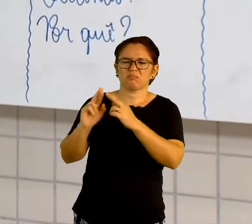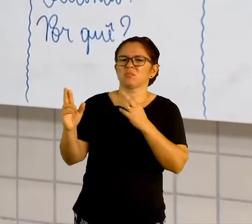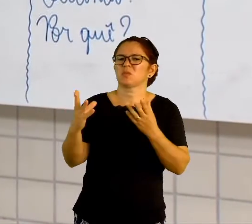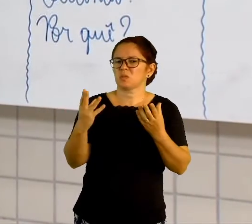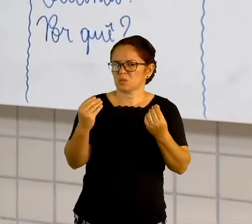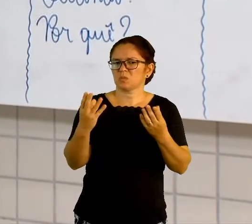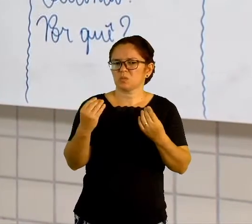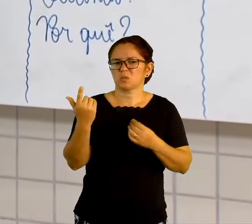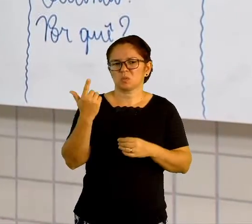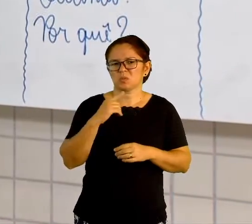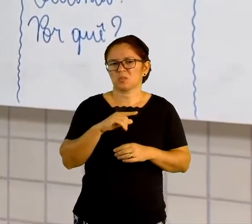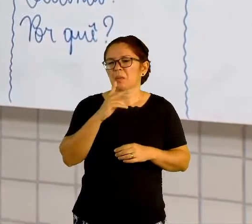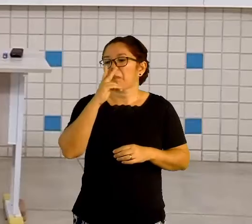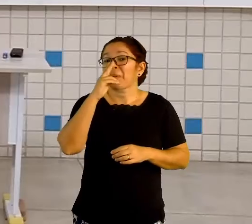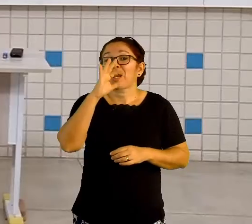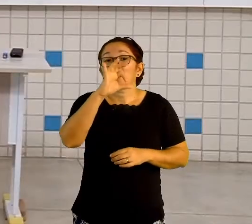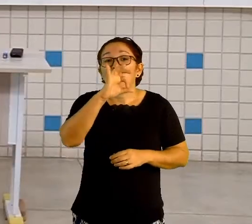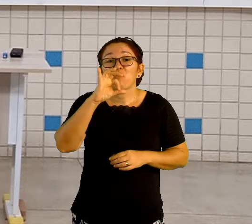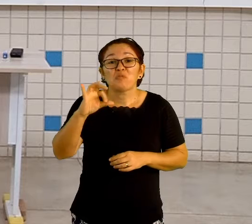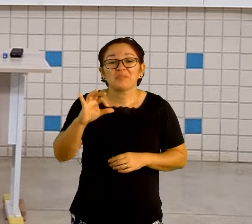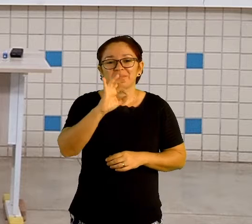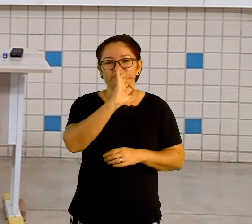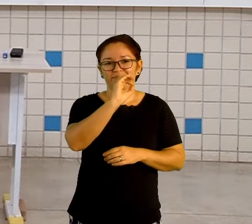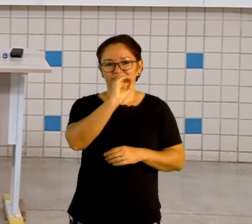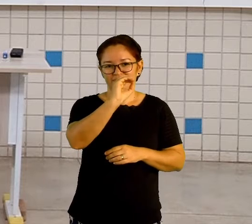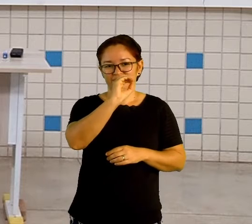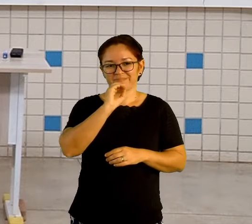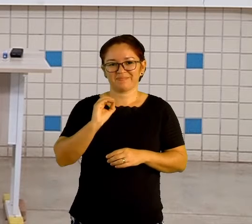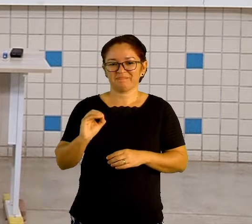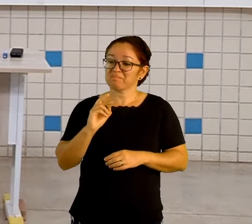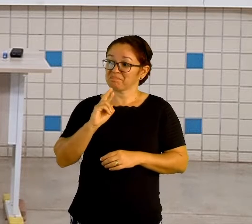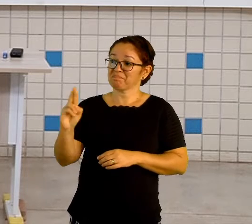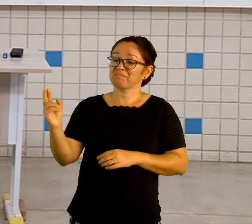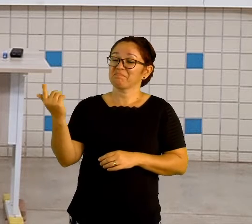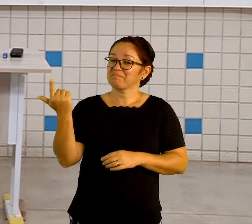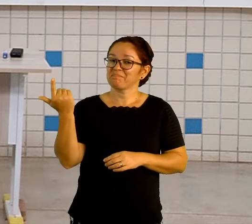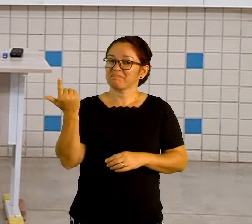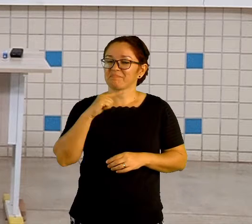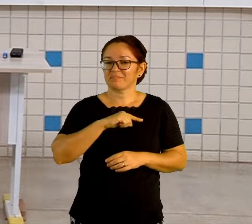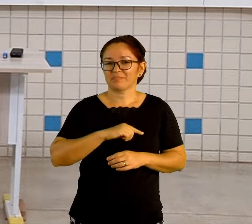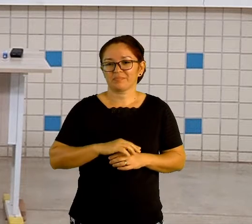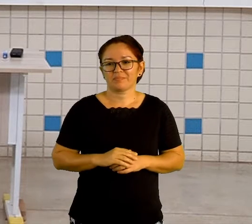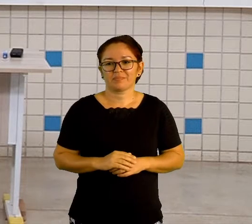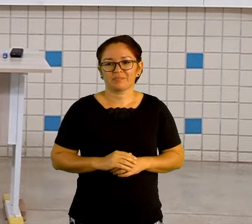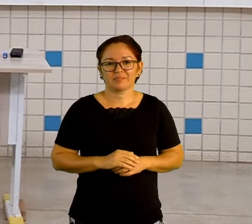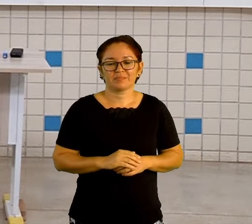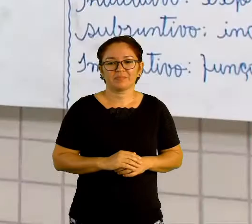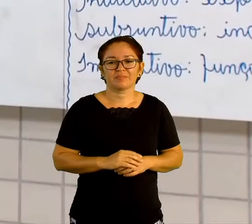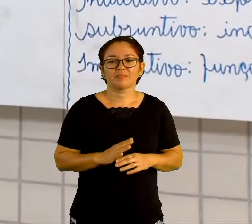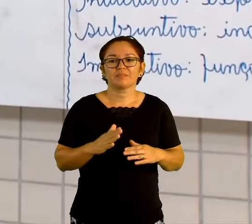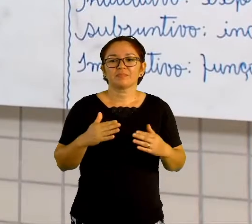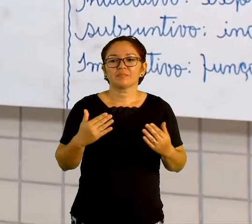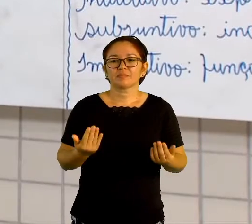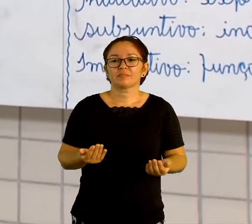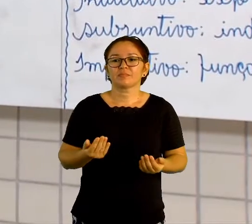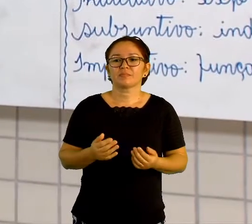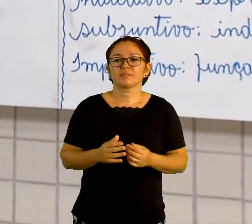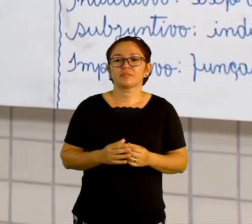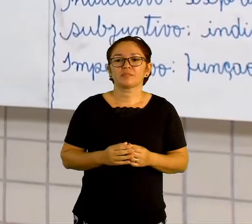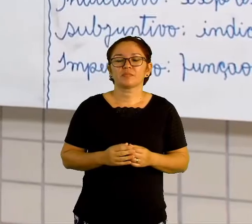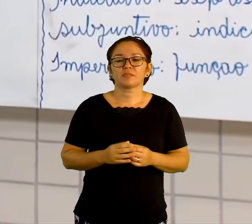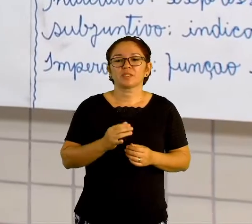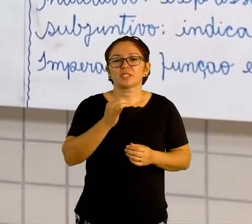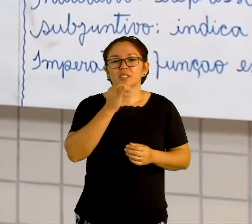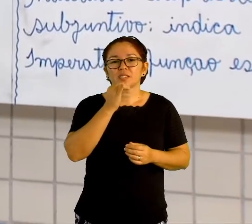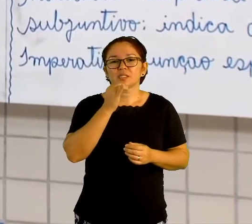99%, por exemplo. Então, nós temos alguns meios de comunicações pelos quais a notícia